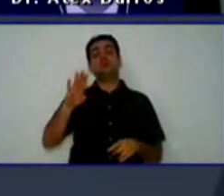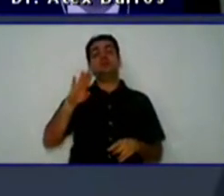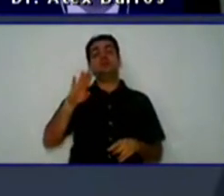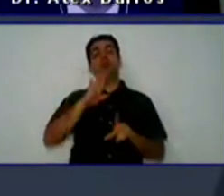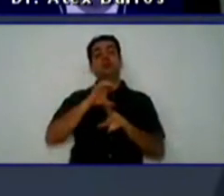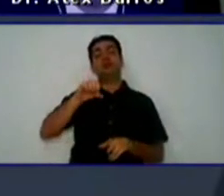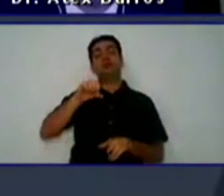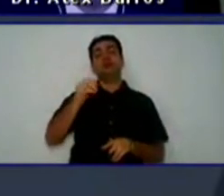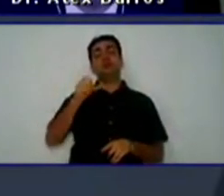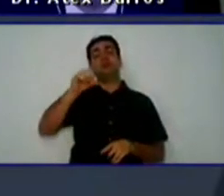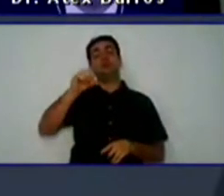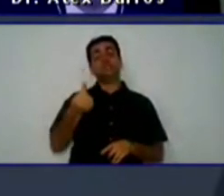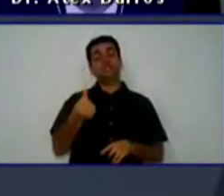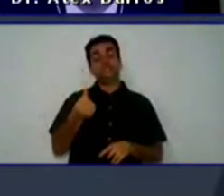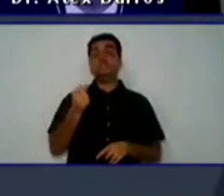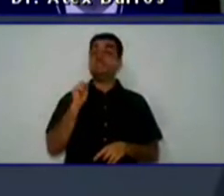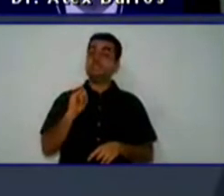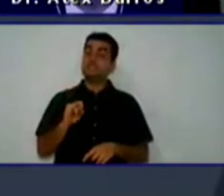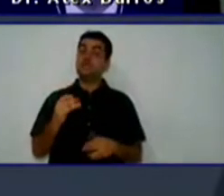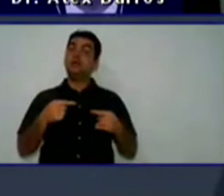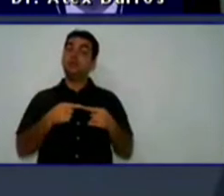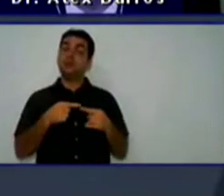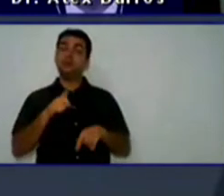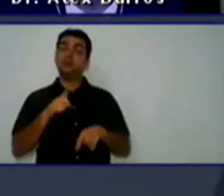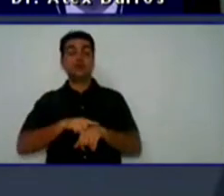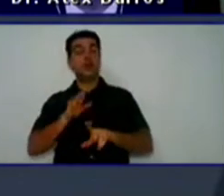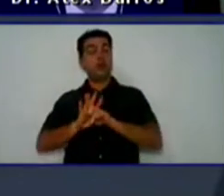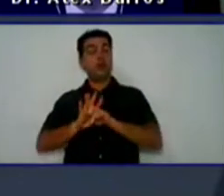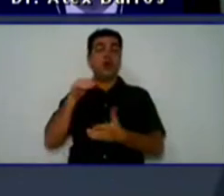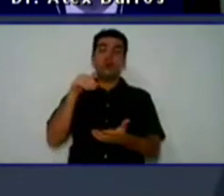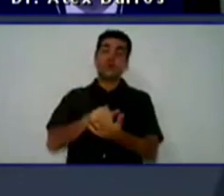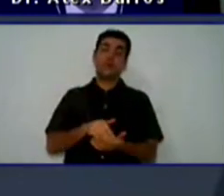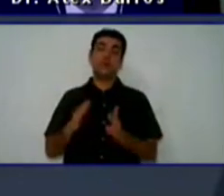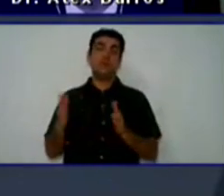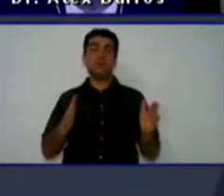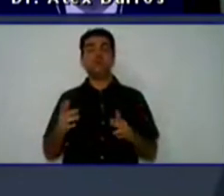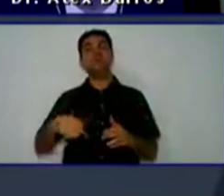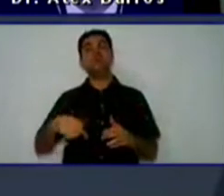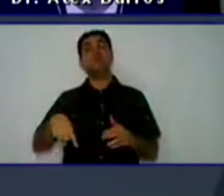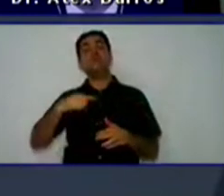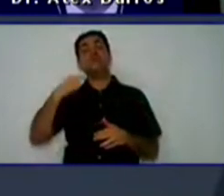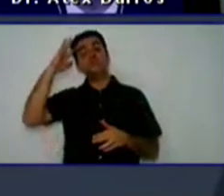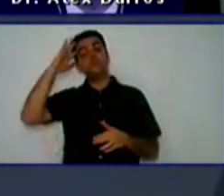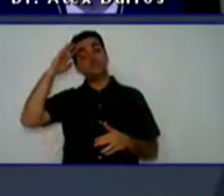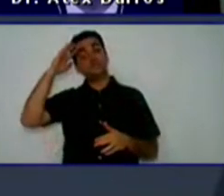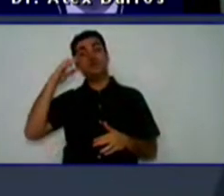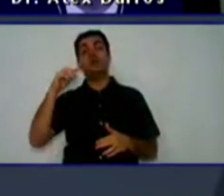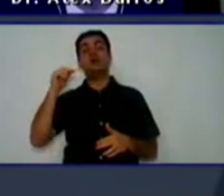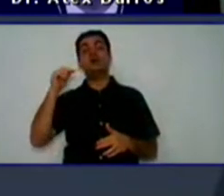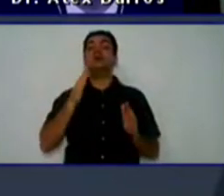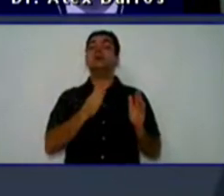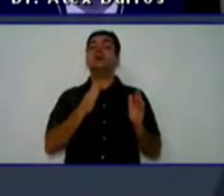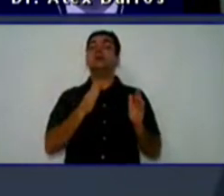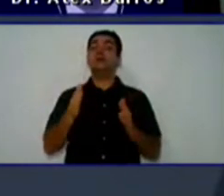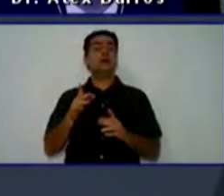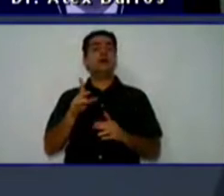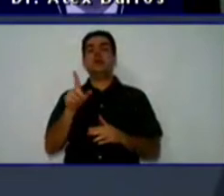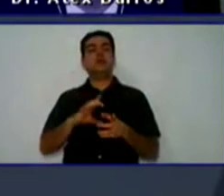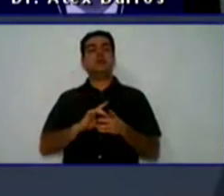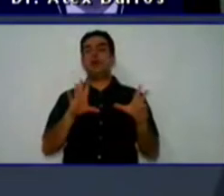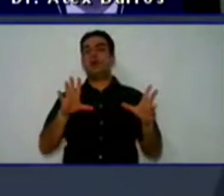e caso ainda estejam em vigência esses dispositivos, devendo, se assim for, ser concedida anistia à